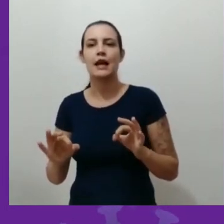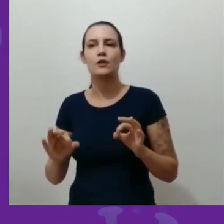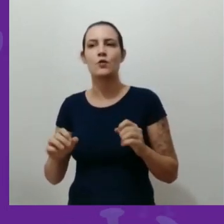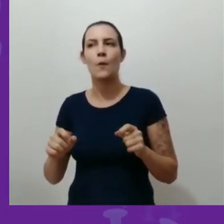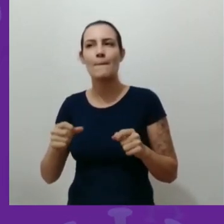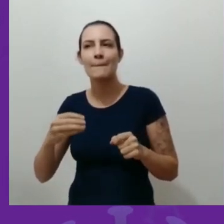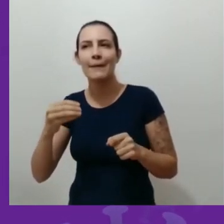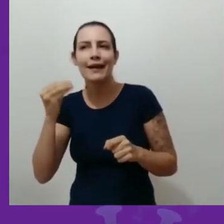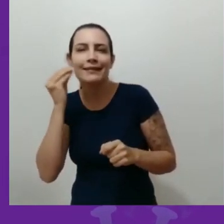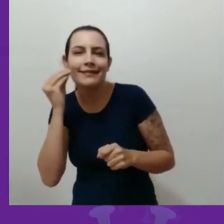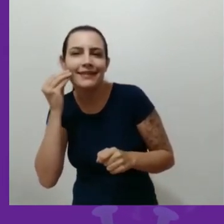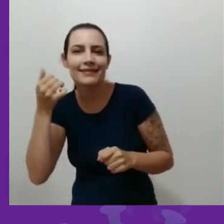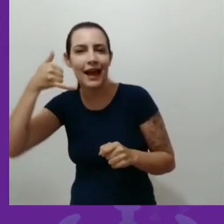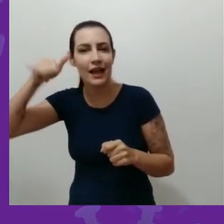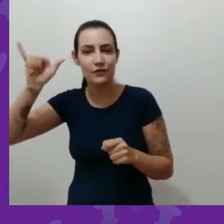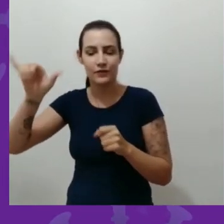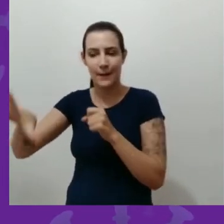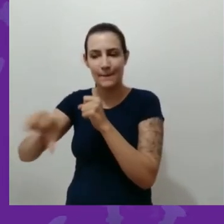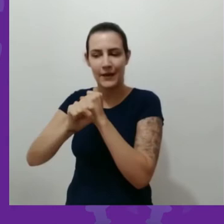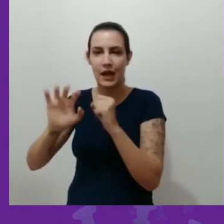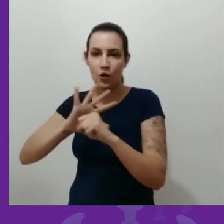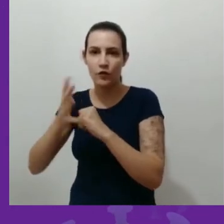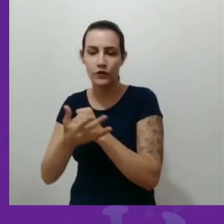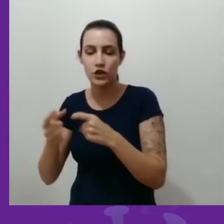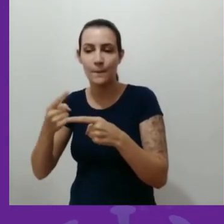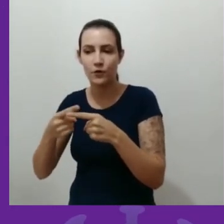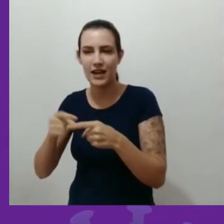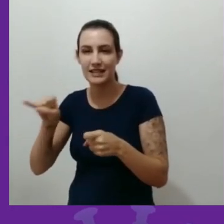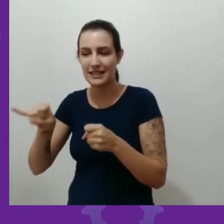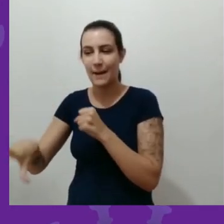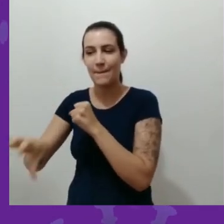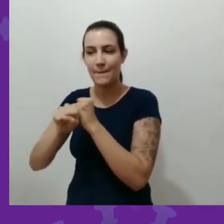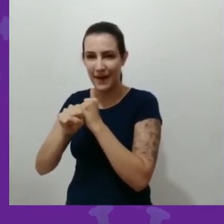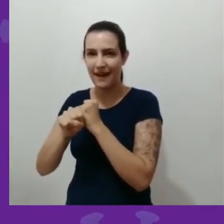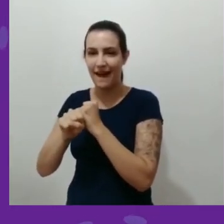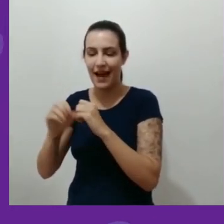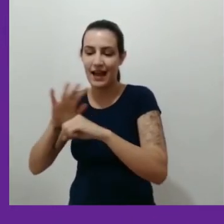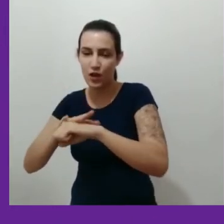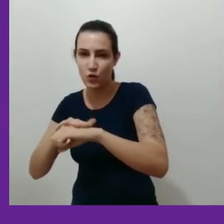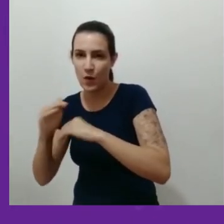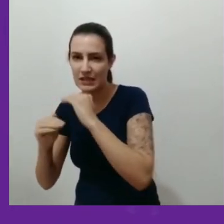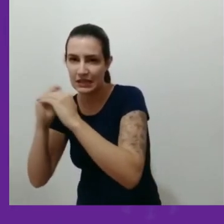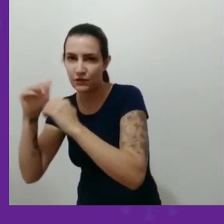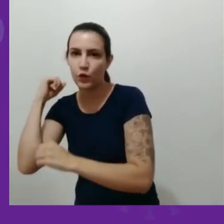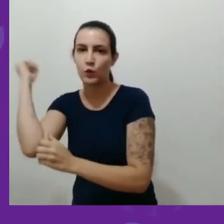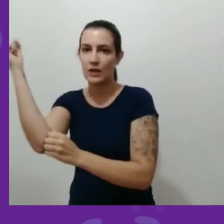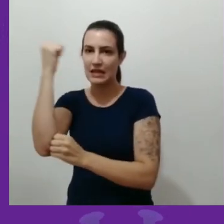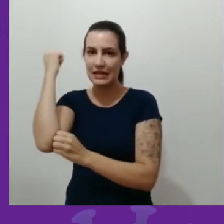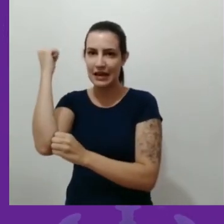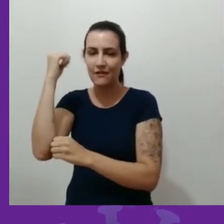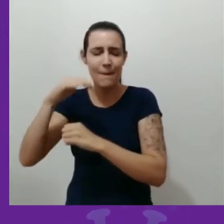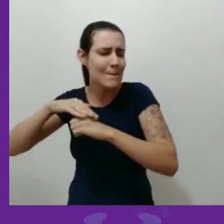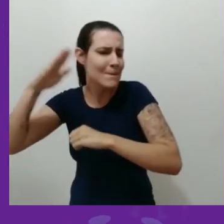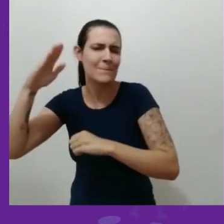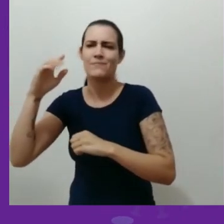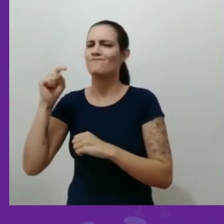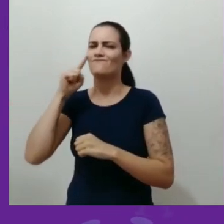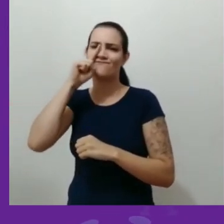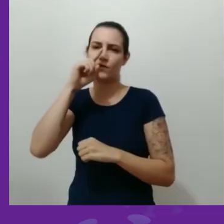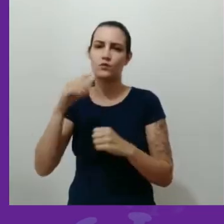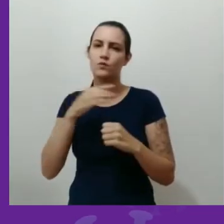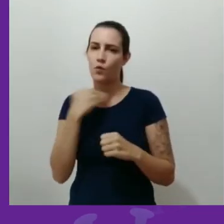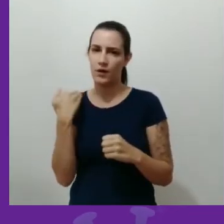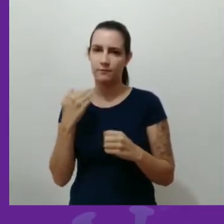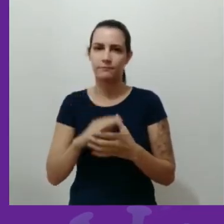tem que ser bastante rigoroso para minimizar o risco de elas adquirem a cor vídeo porque se elas adquirem evoluírem para forma grave a